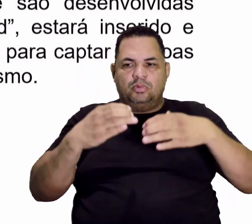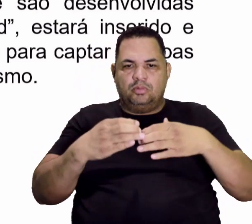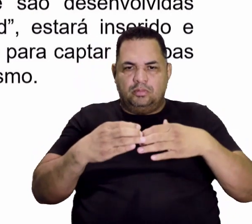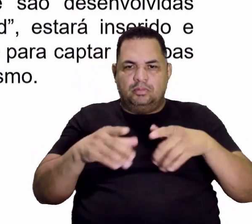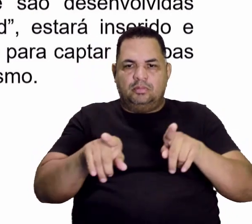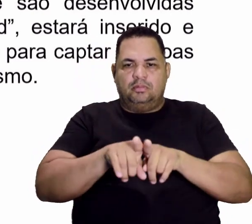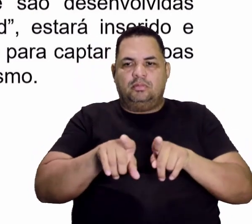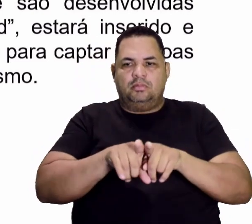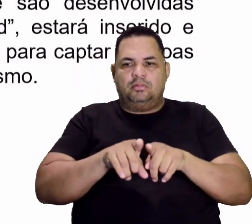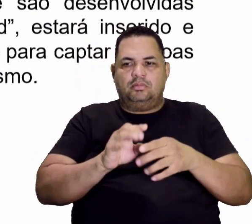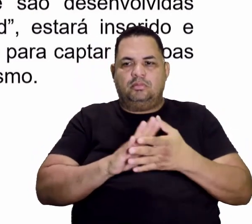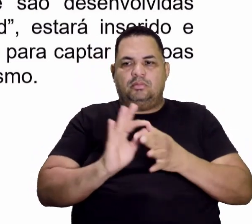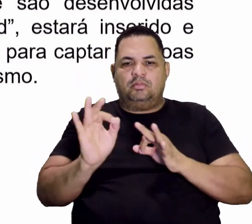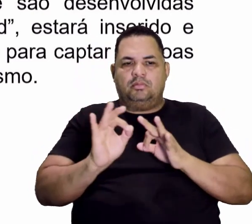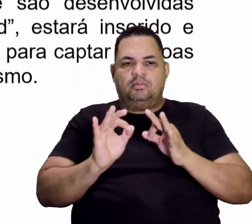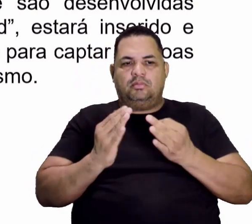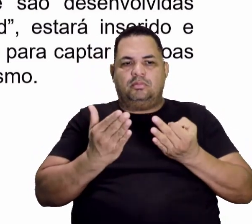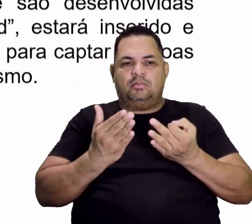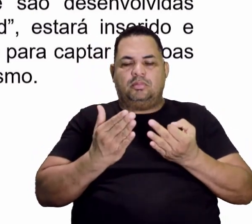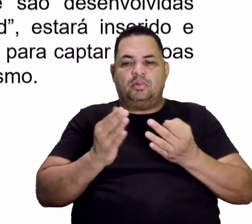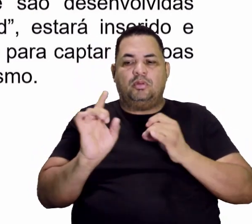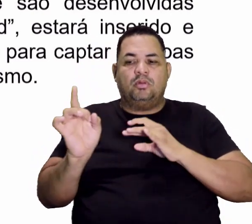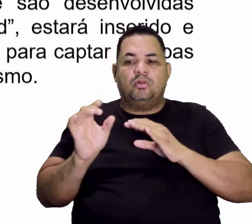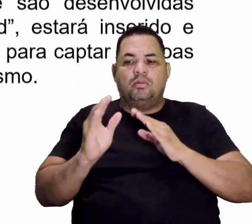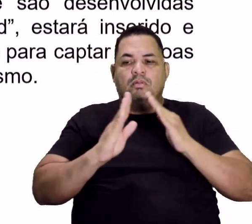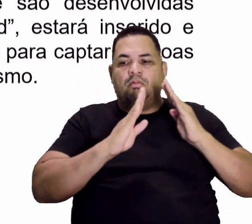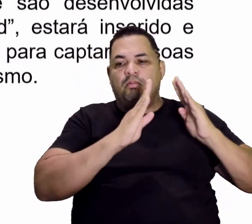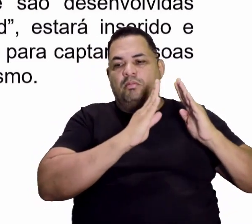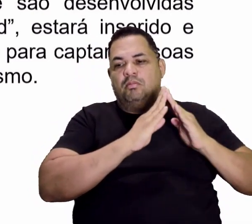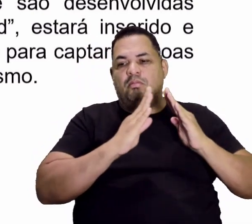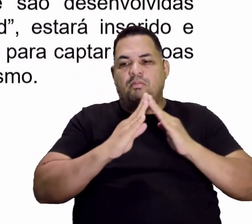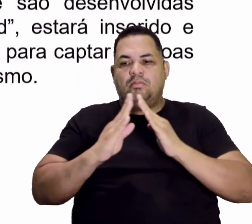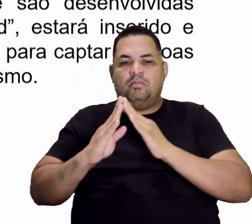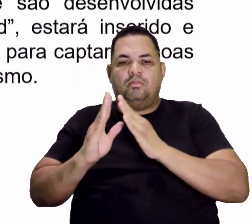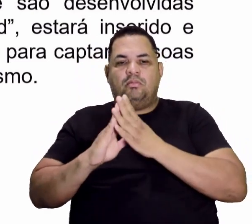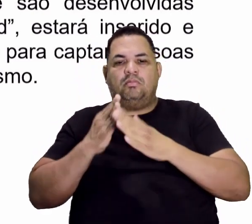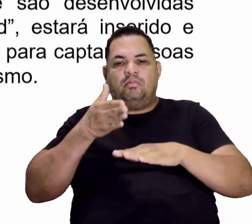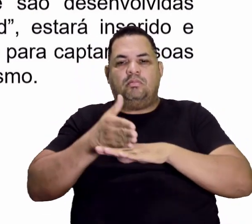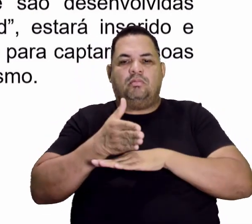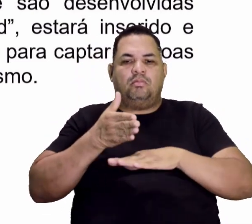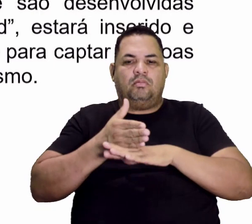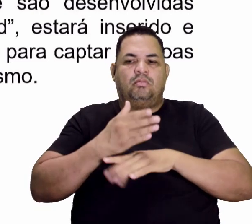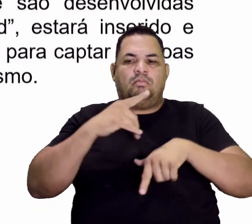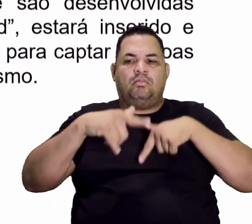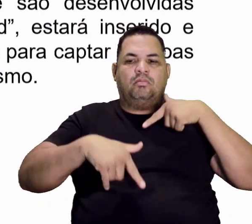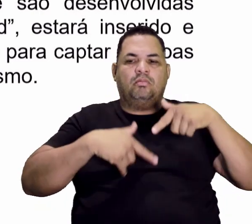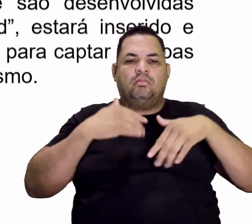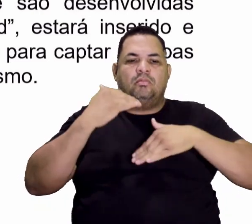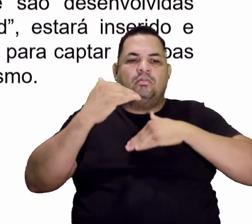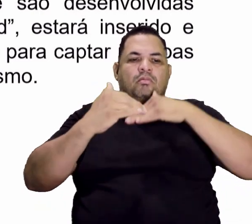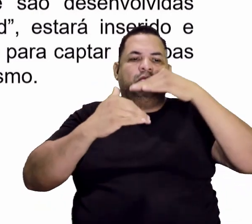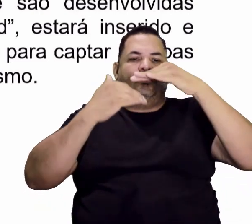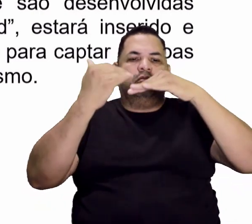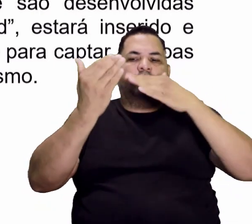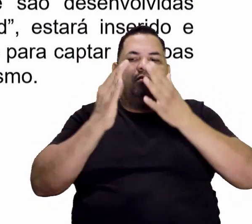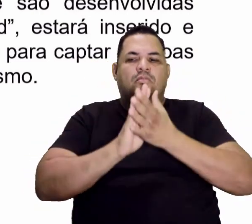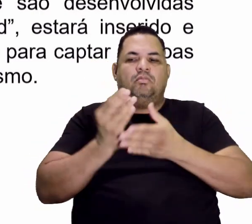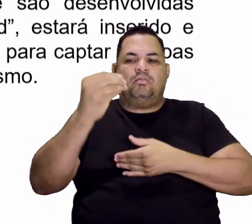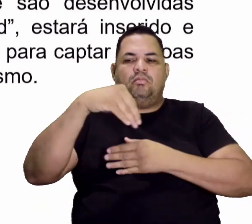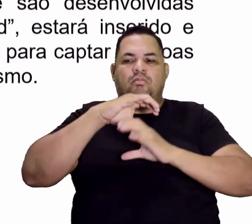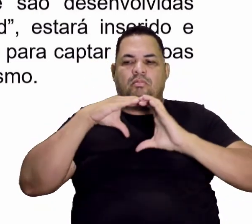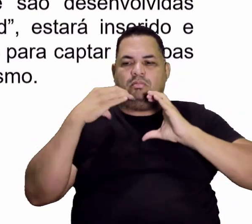coletiva, bem como uma maneira para que os moradores participem mais das atividades que